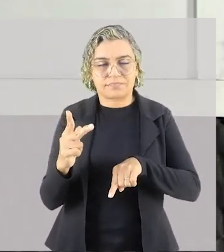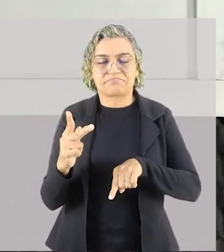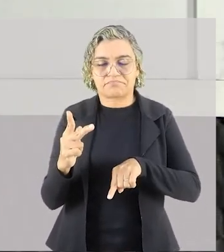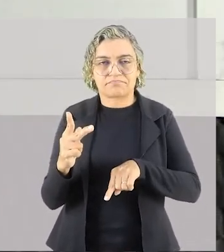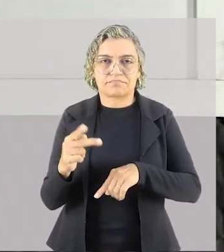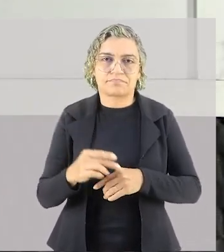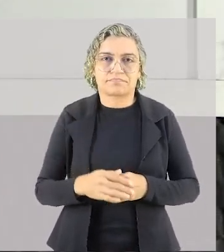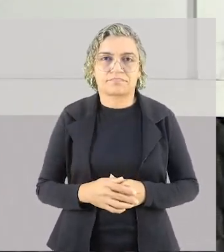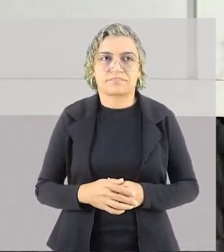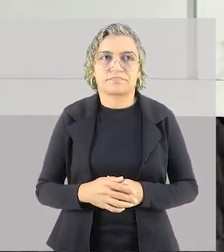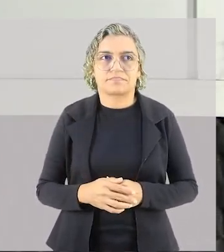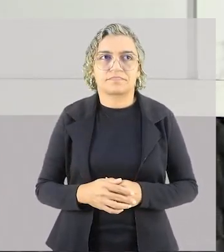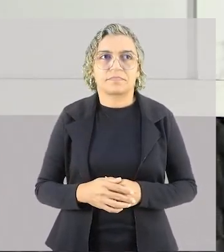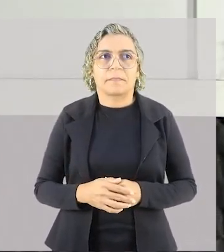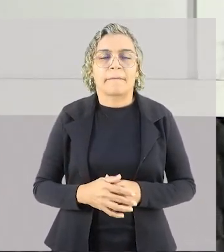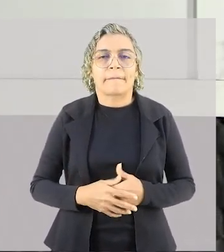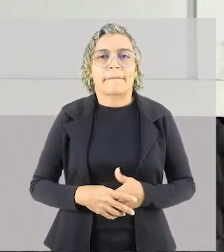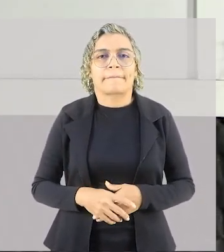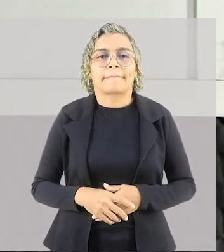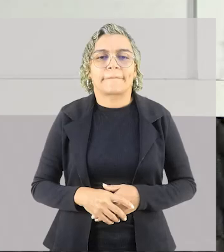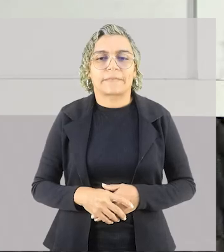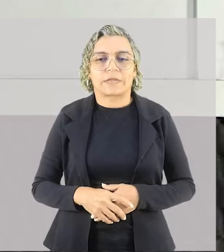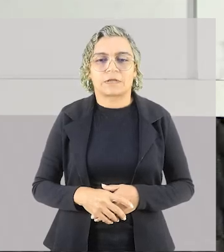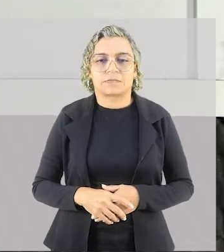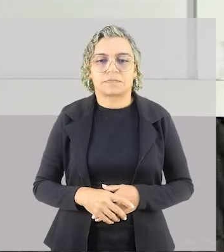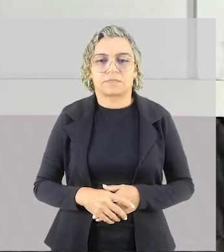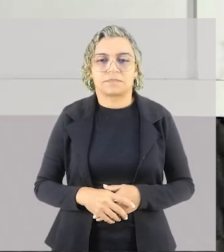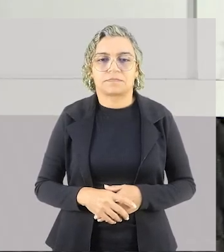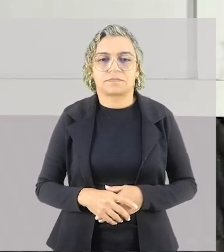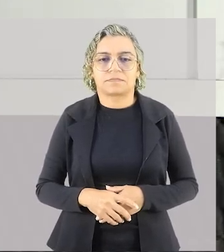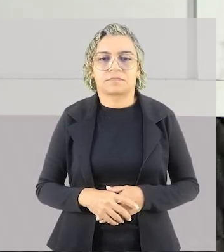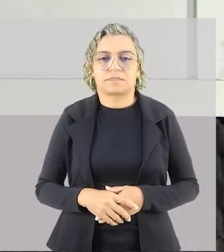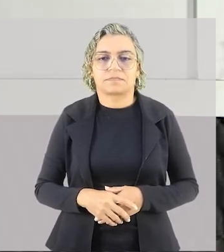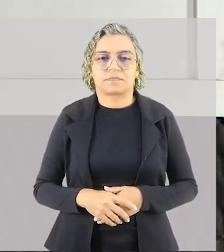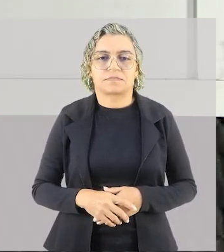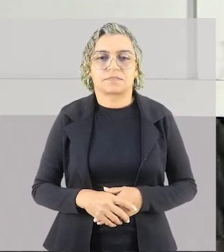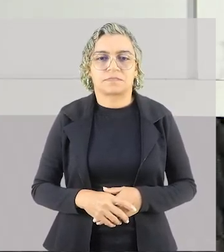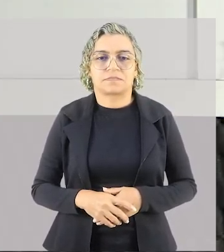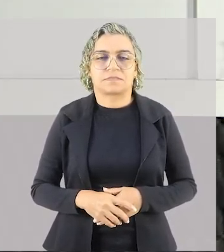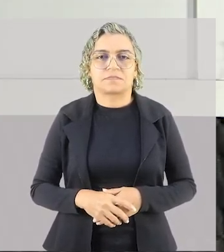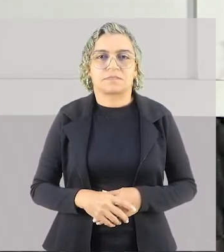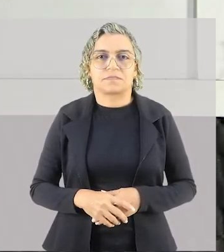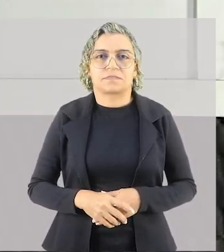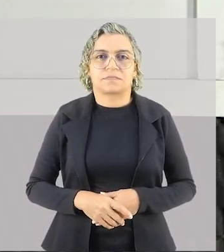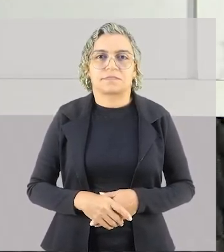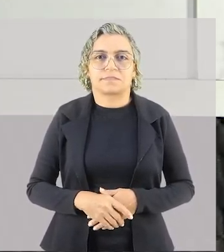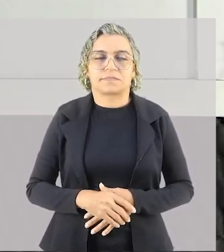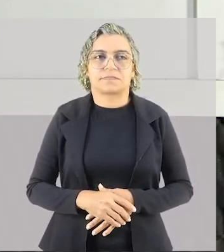problema. Tá? Vou só apagar aqui, a gente poder criar aqui um espaço para a gente responder.